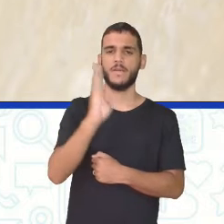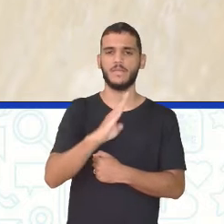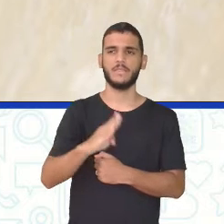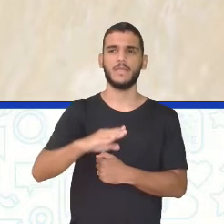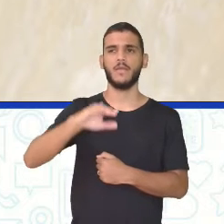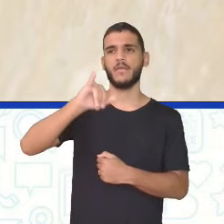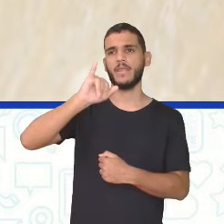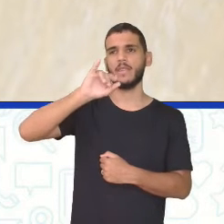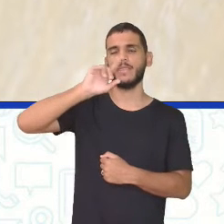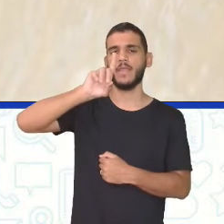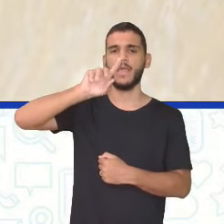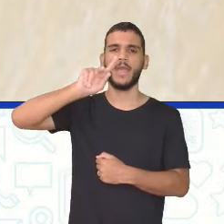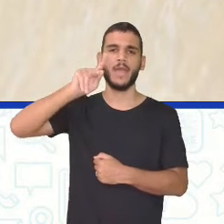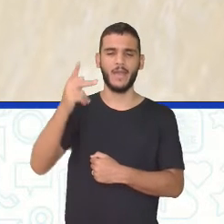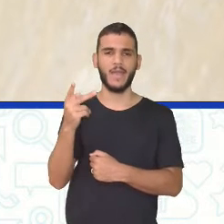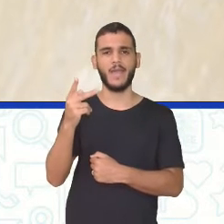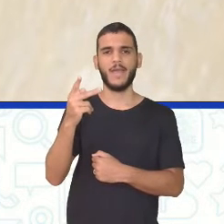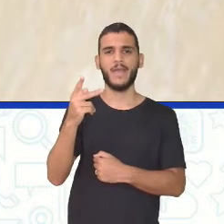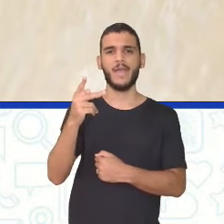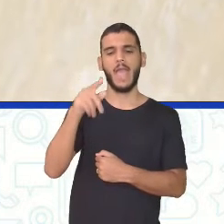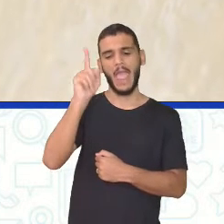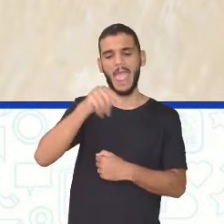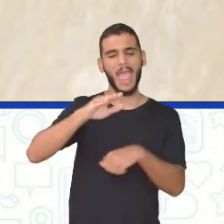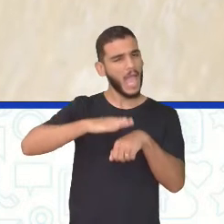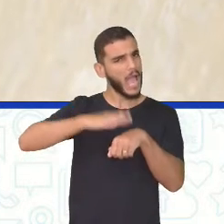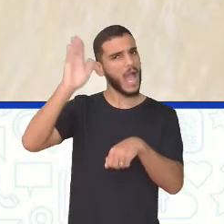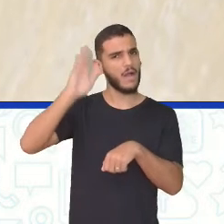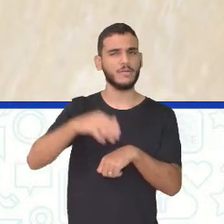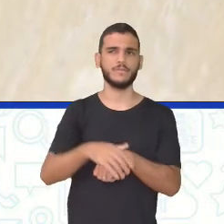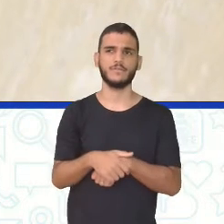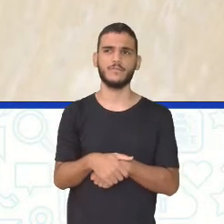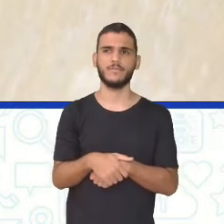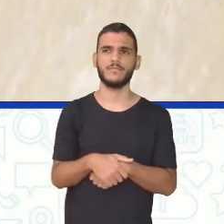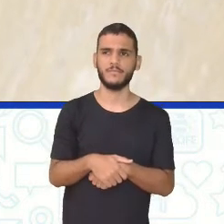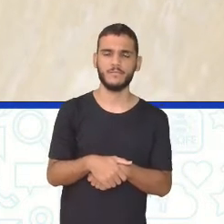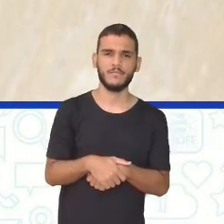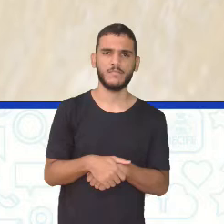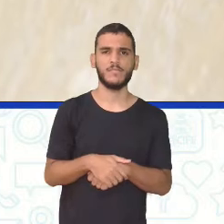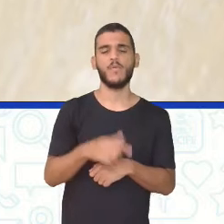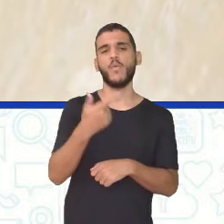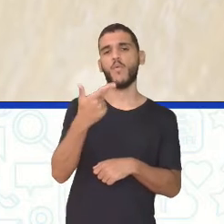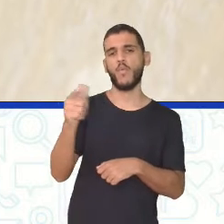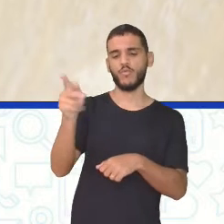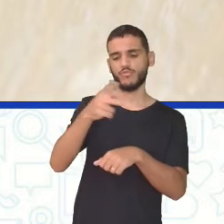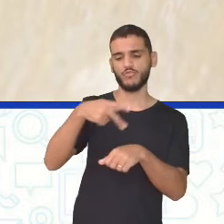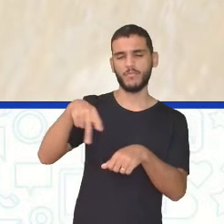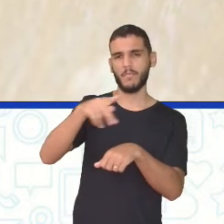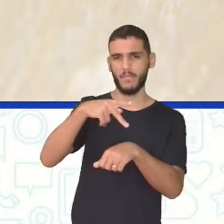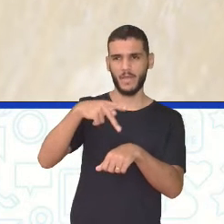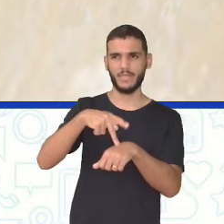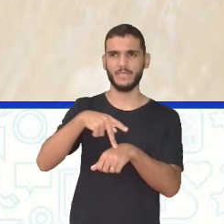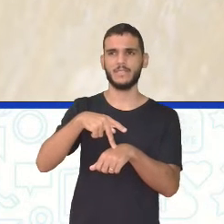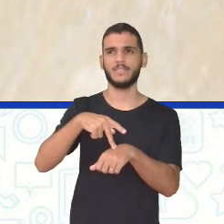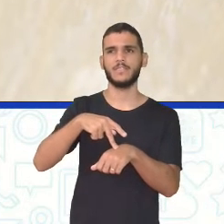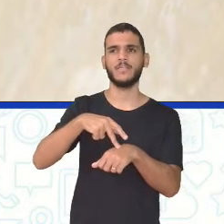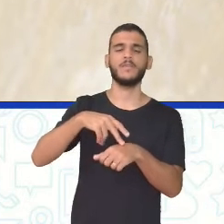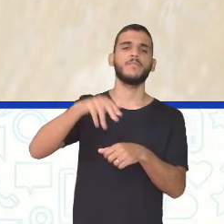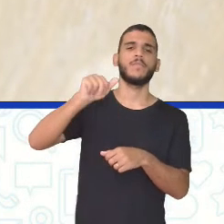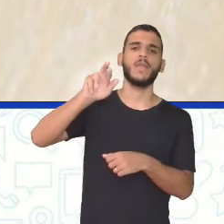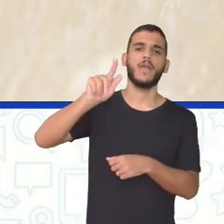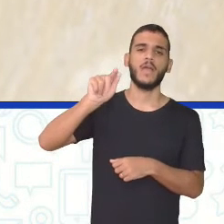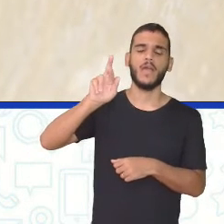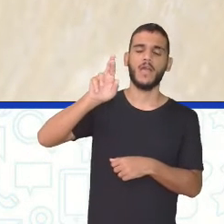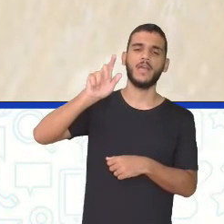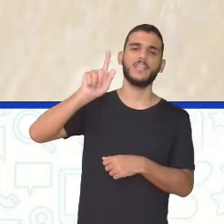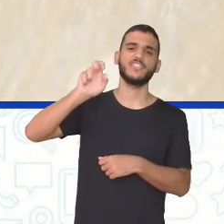IDH considerado alto. Né? A Argentina, Uruguai e Chile, que são esses países que estão mais